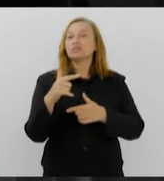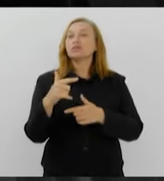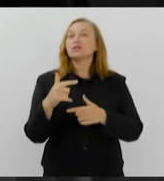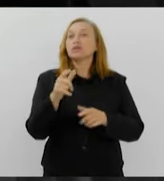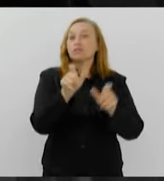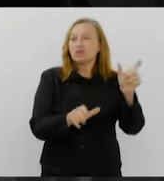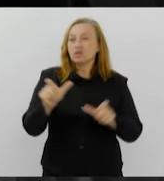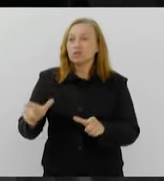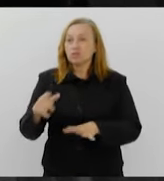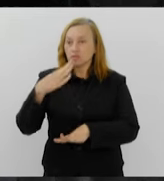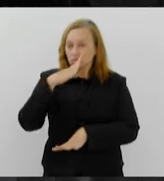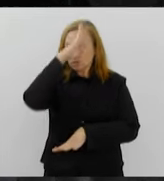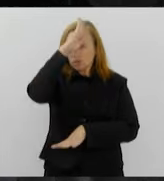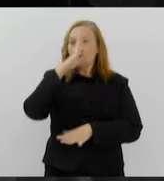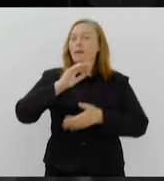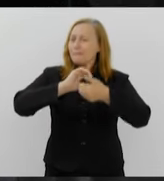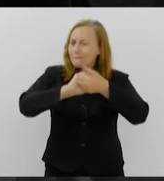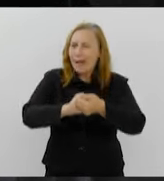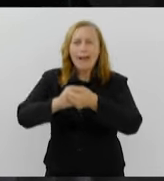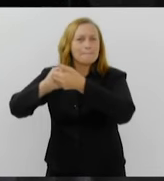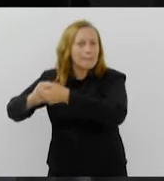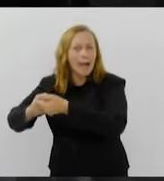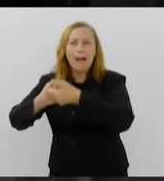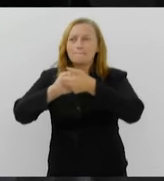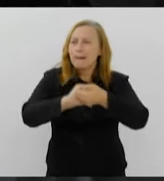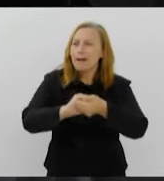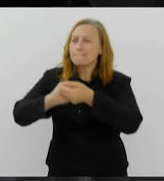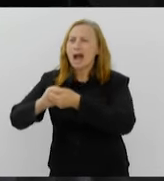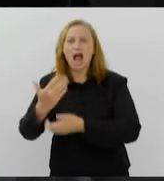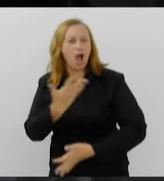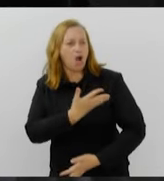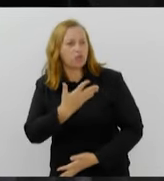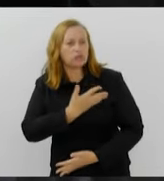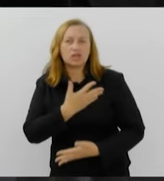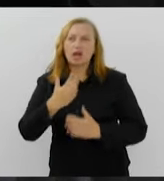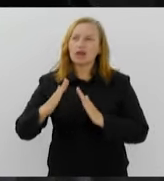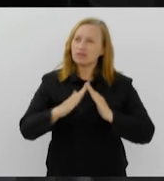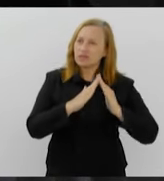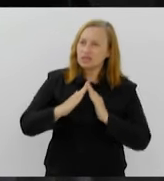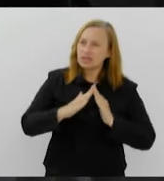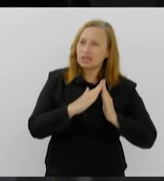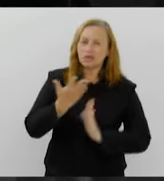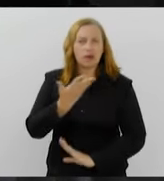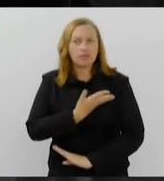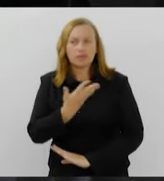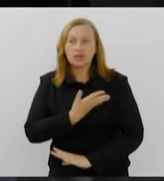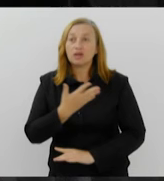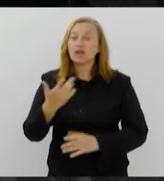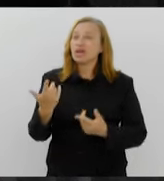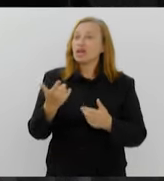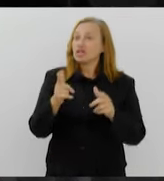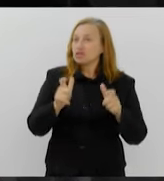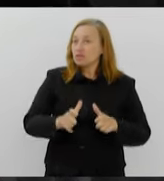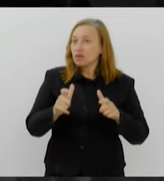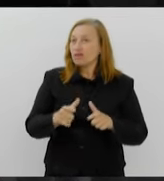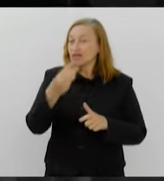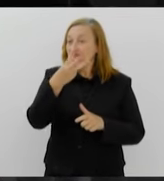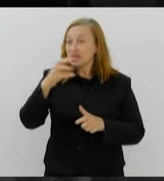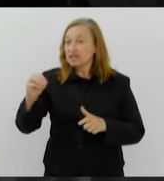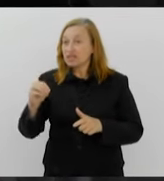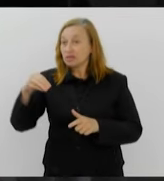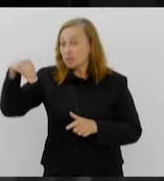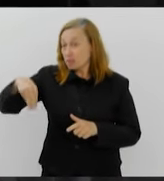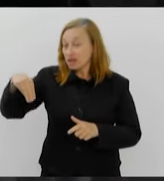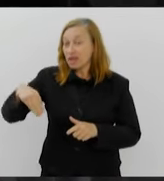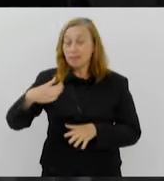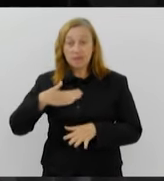bolsonarista vieram me cumprimentar alguns amigos vizinhos porque esse local fica a 300 m da minha casa